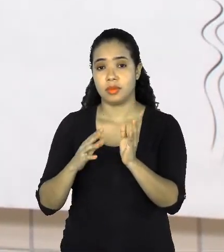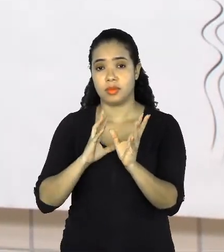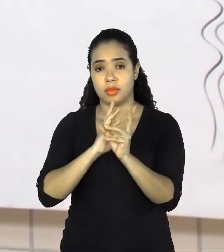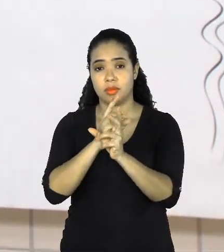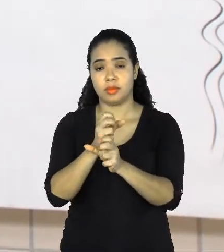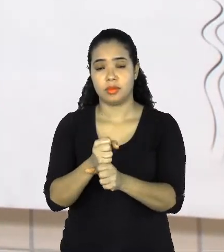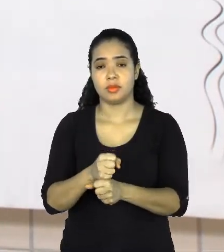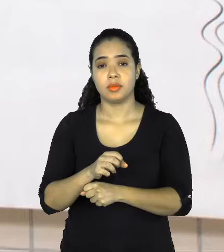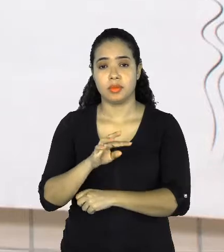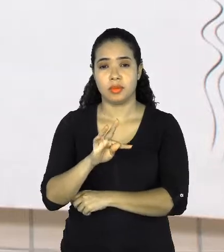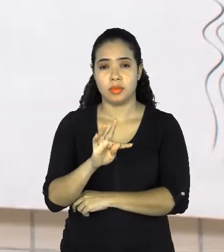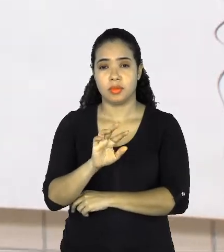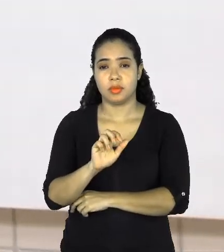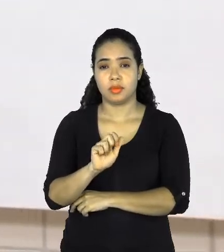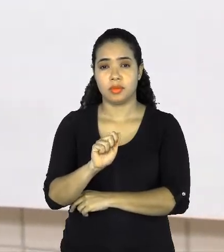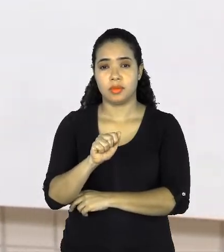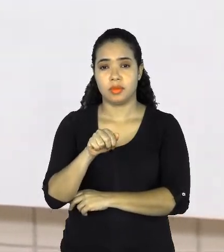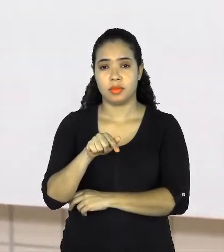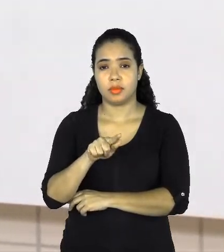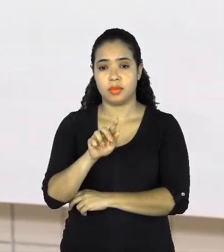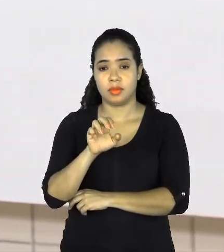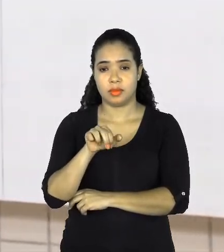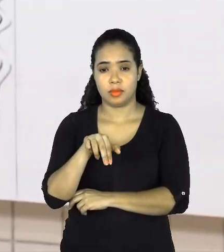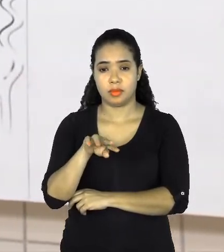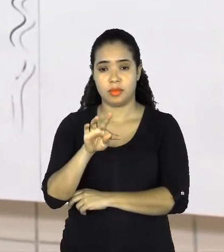é igual. O que é a mesma tangente?